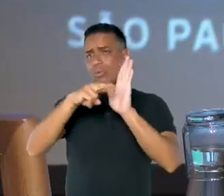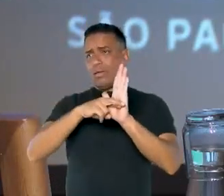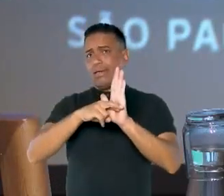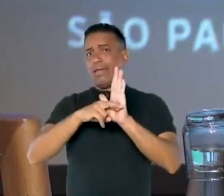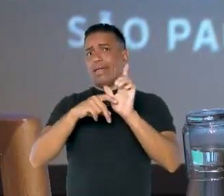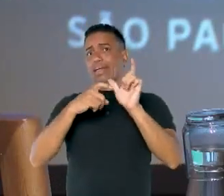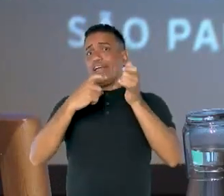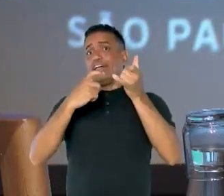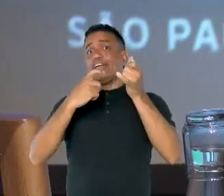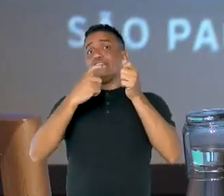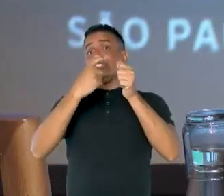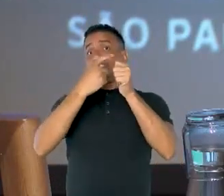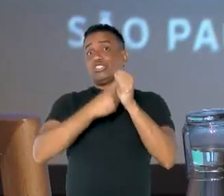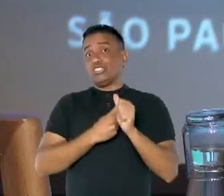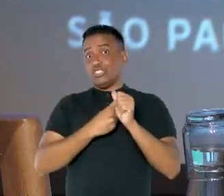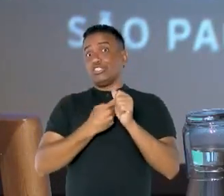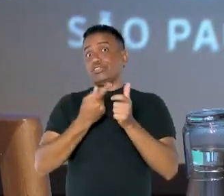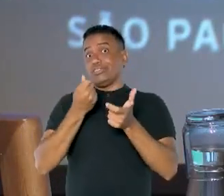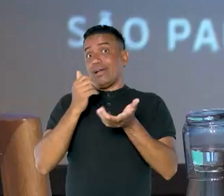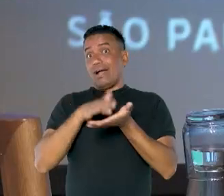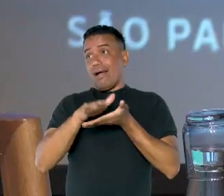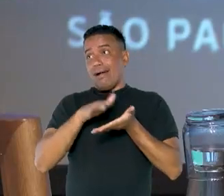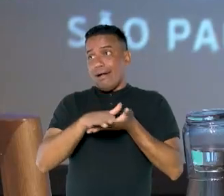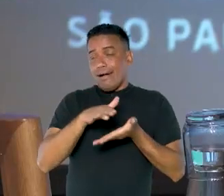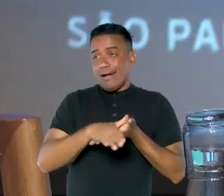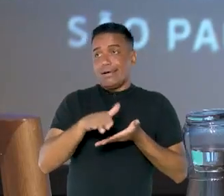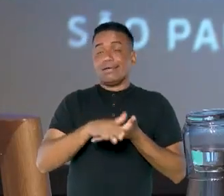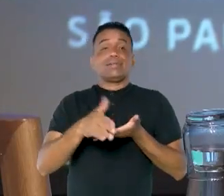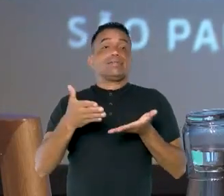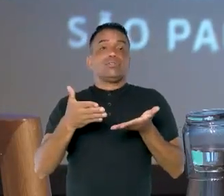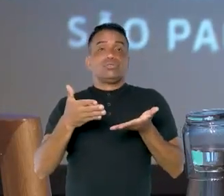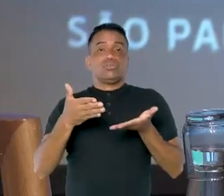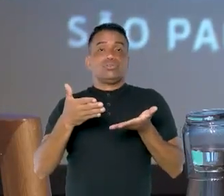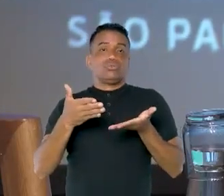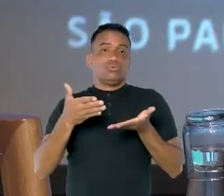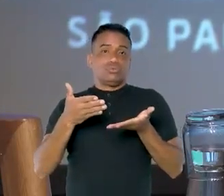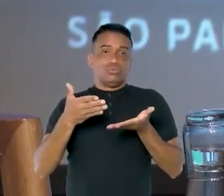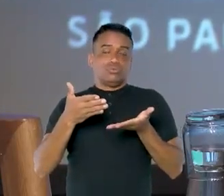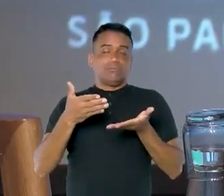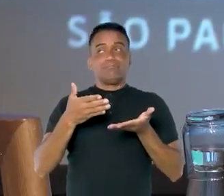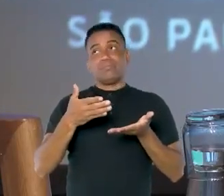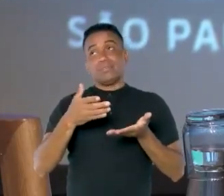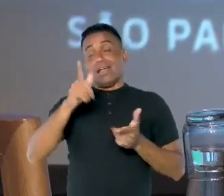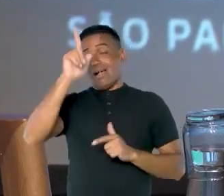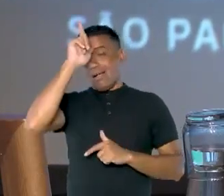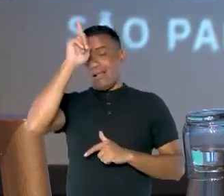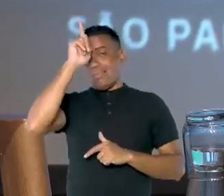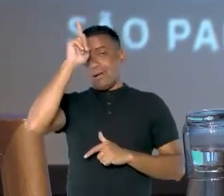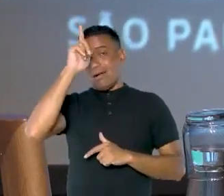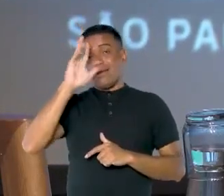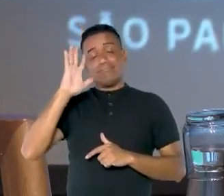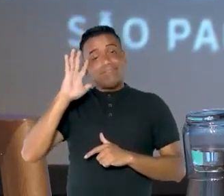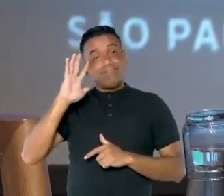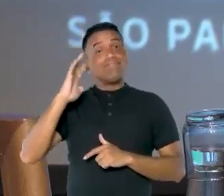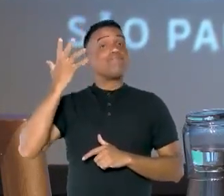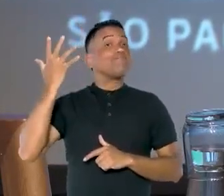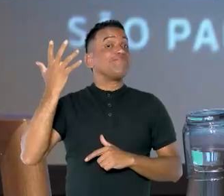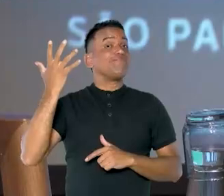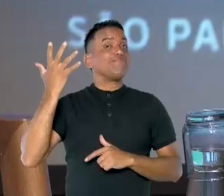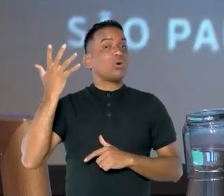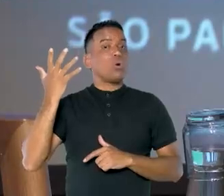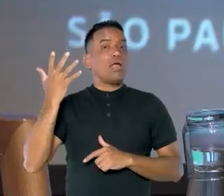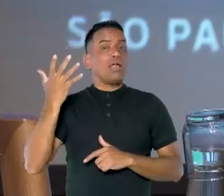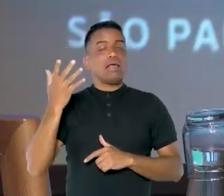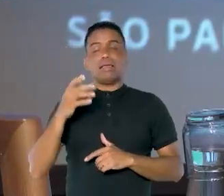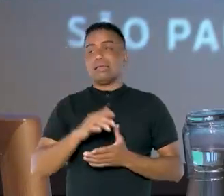endividamento, sobre crescimento dos gastos orçamentários. A Alemanha resolveu